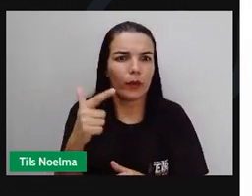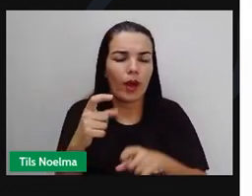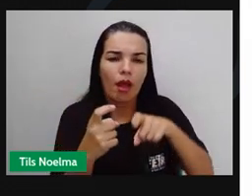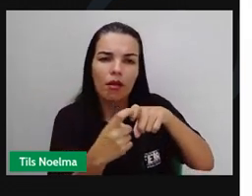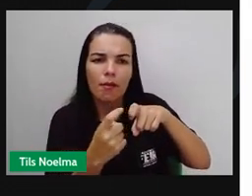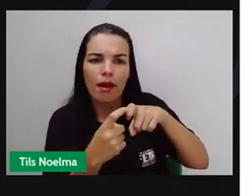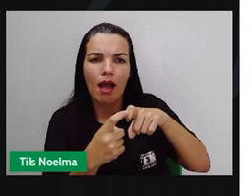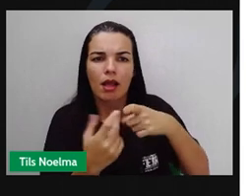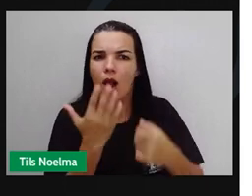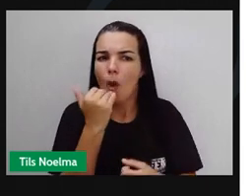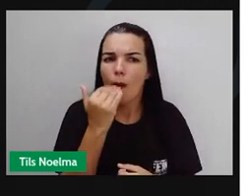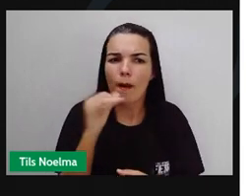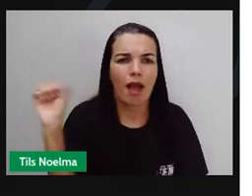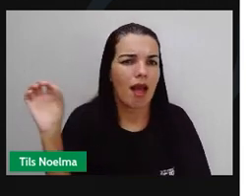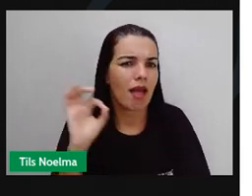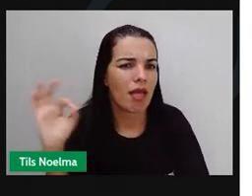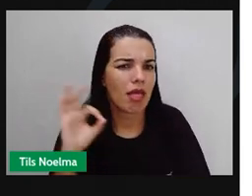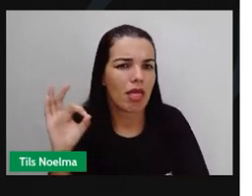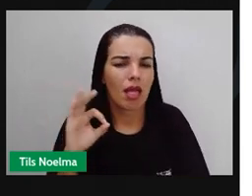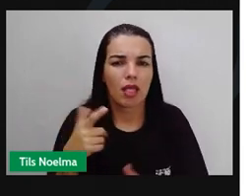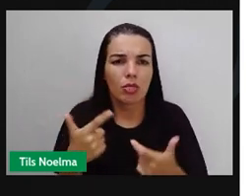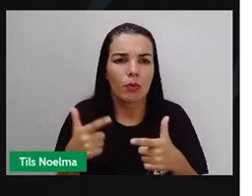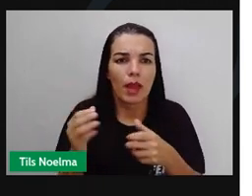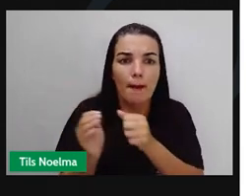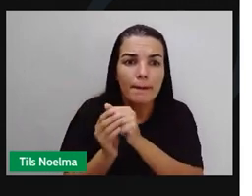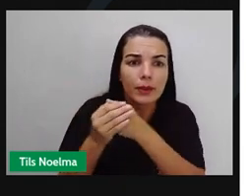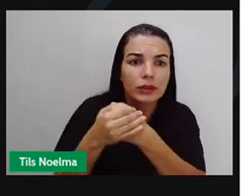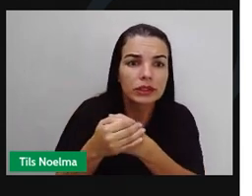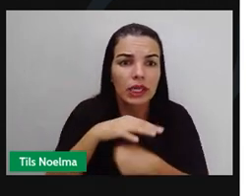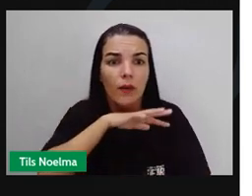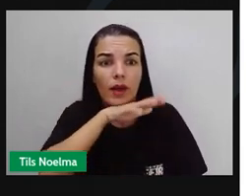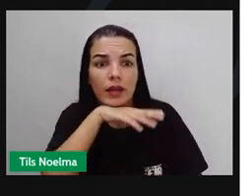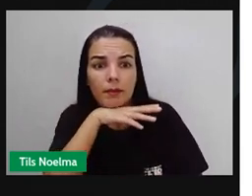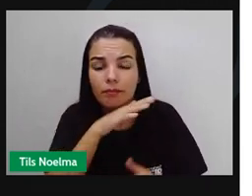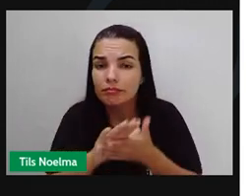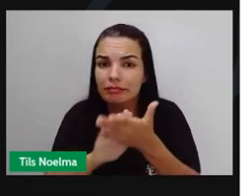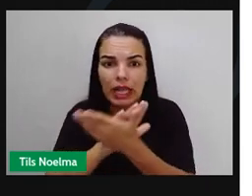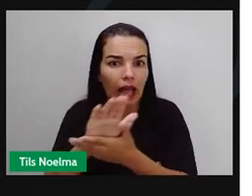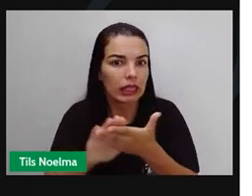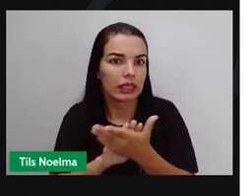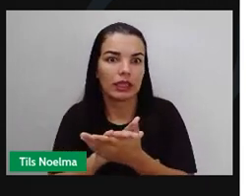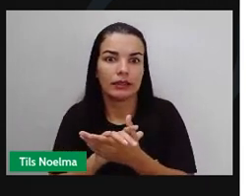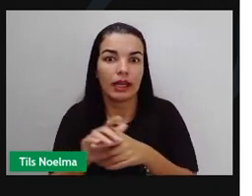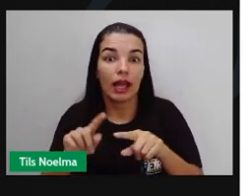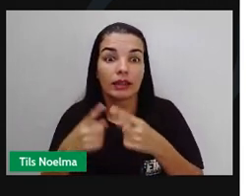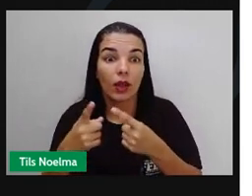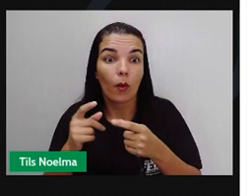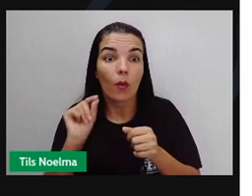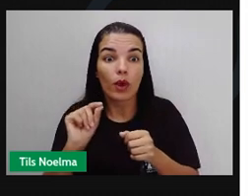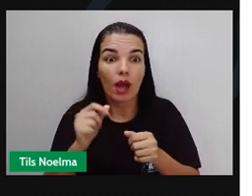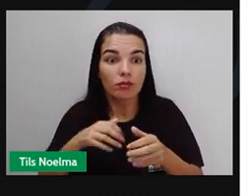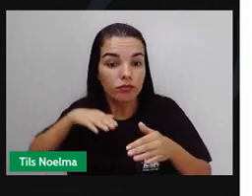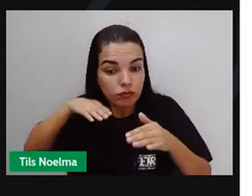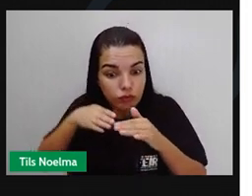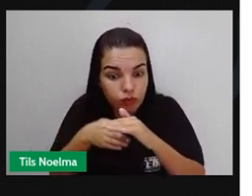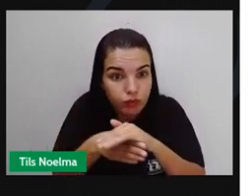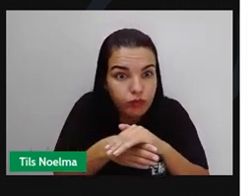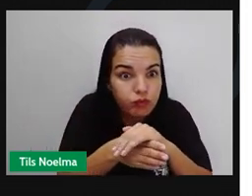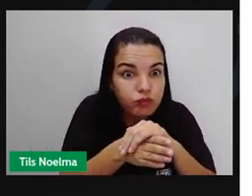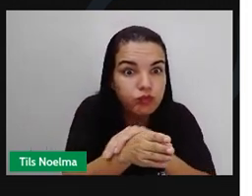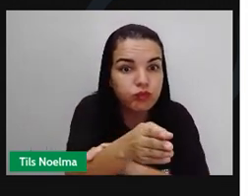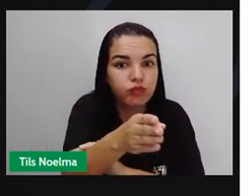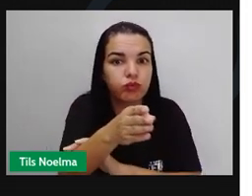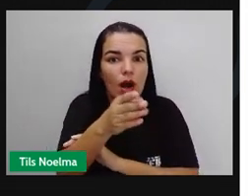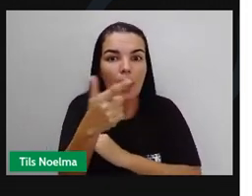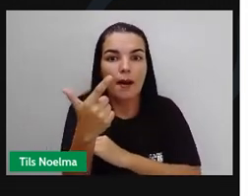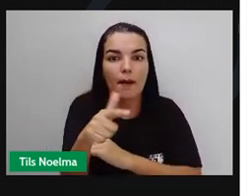precário, sem nenhuma proteção contra animais e intempéries climáticas. Esse avanço indiscriminado ainda a ser os